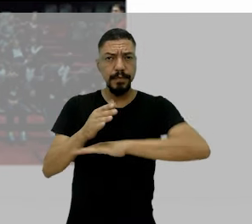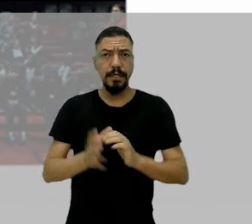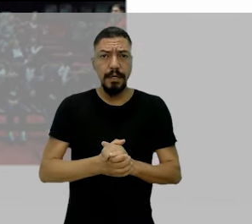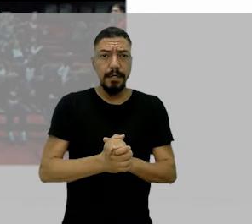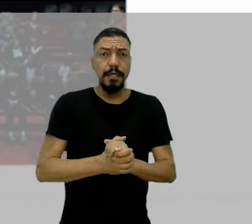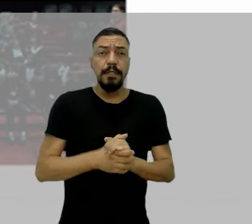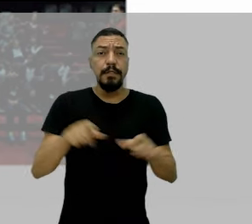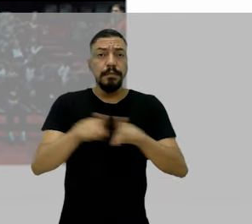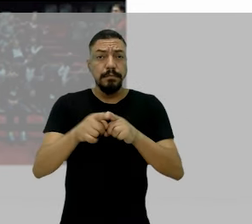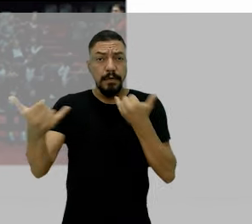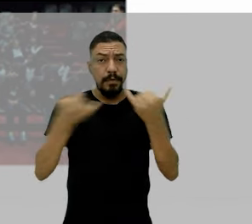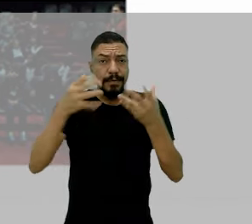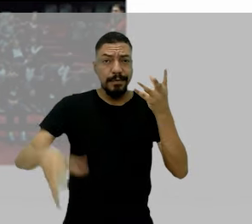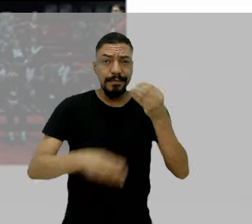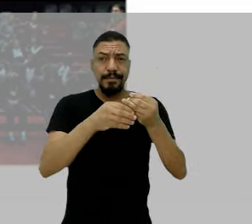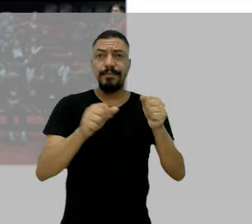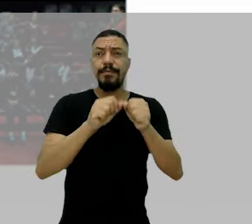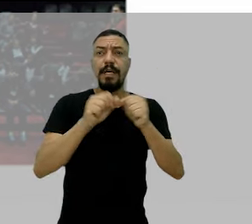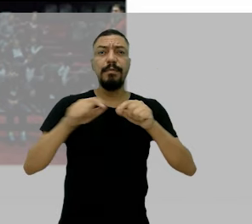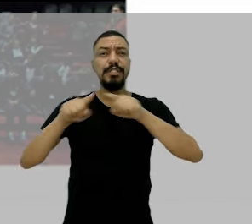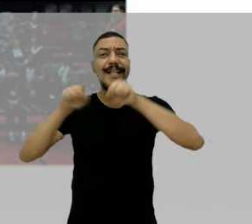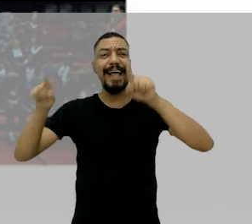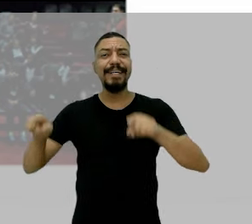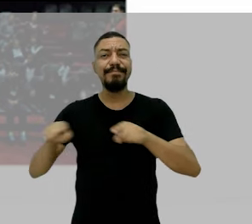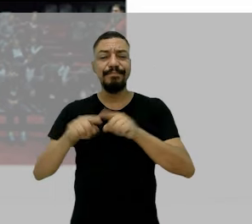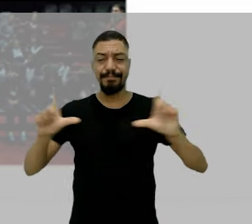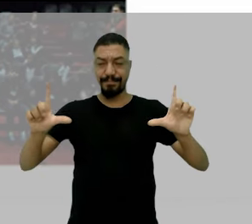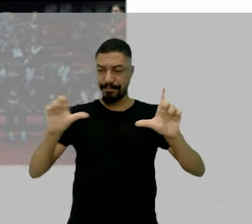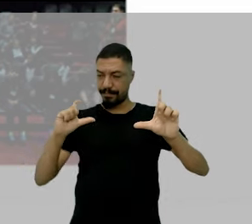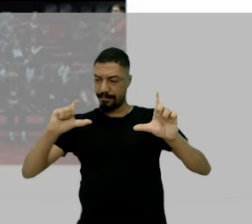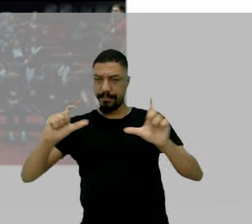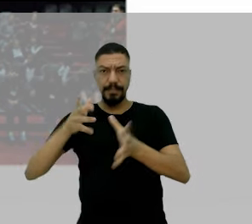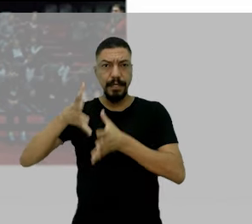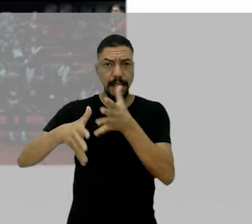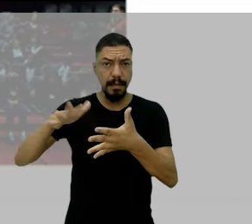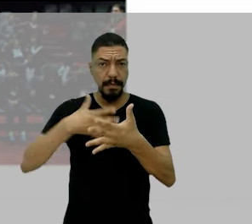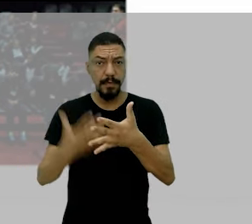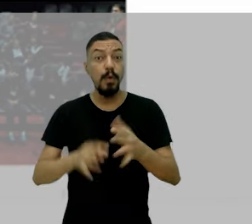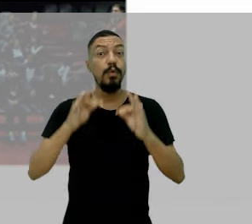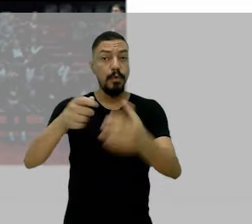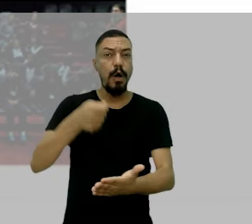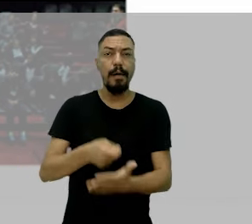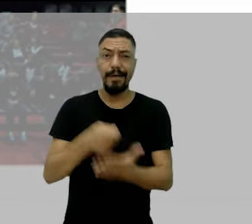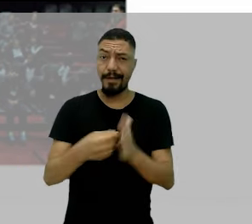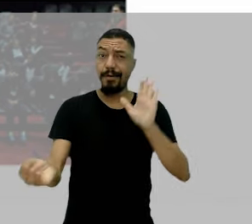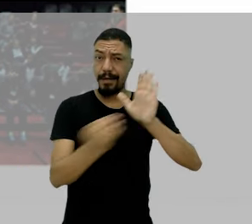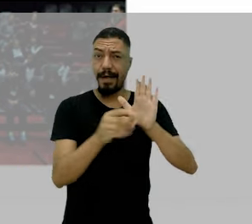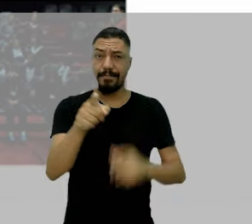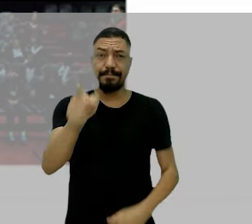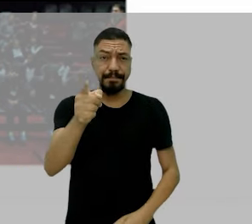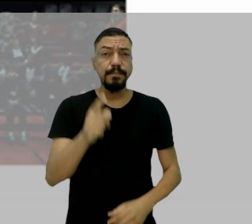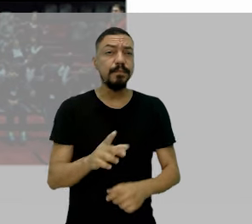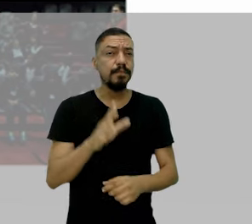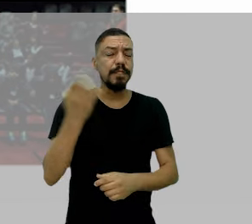Informação complementar, a gente fez, por exemplo, janela de Libras. Né? Nesse momento, agora vocês são todos obrigados, inclusive, né? Mas lá,